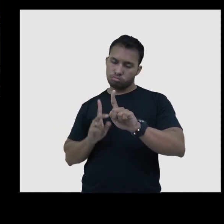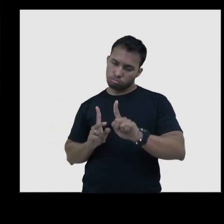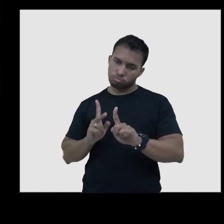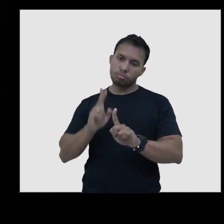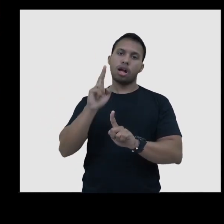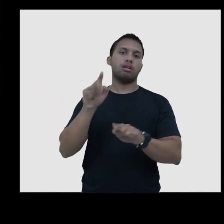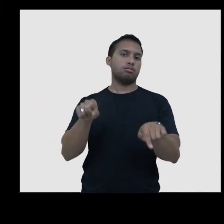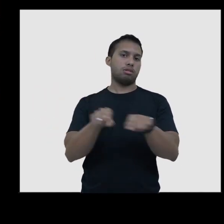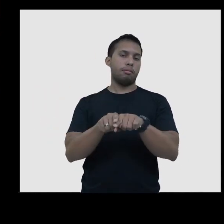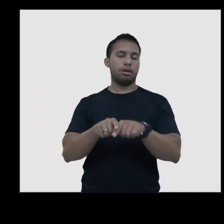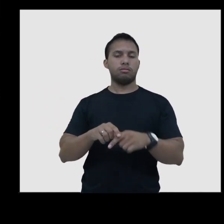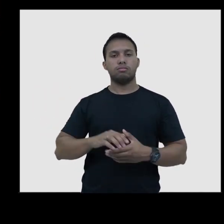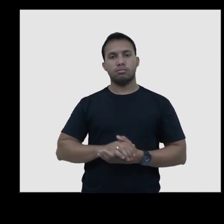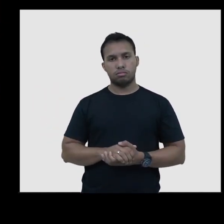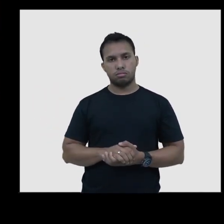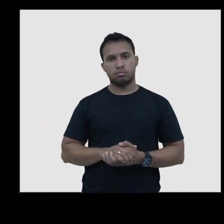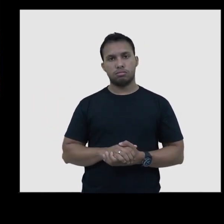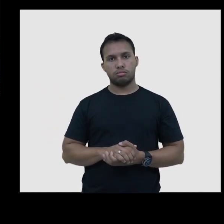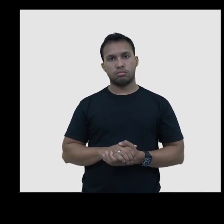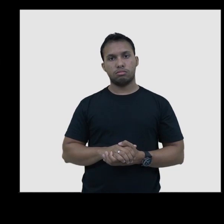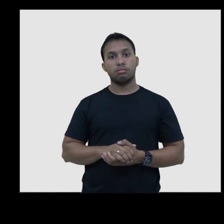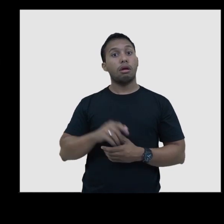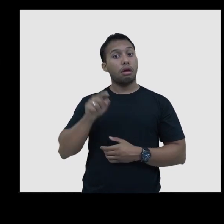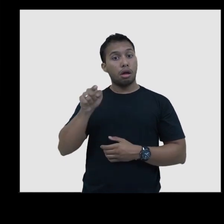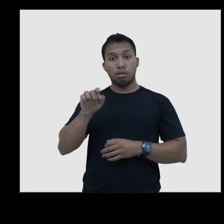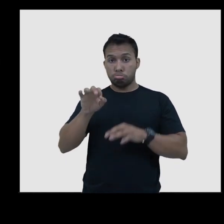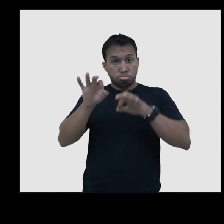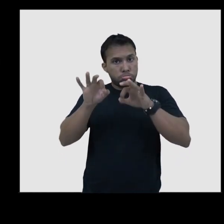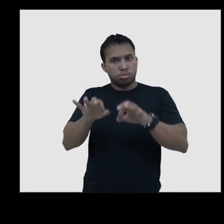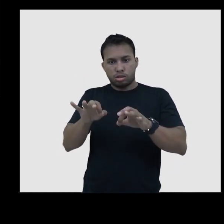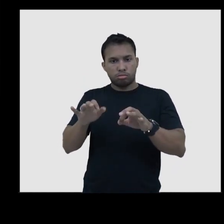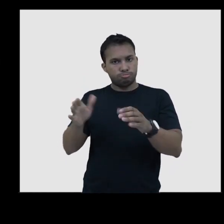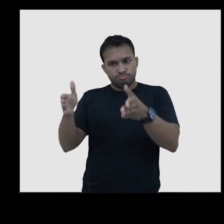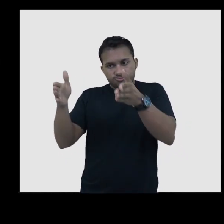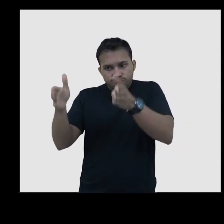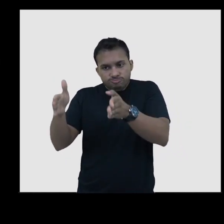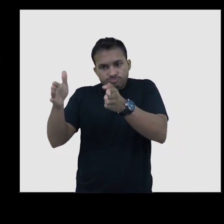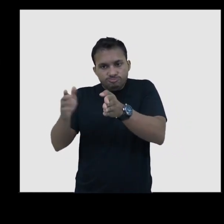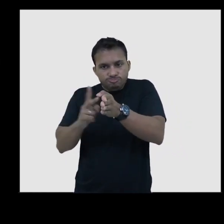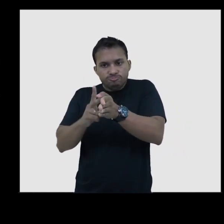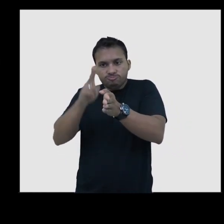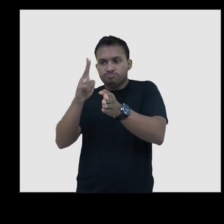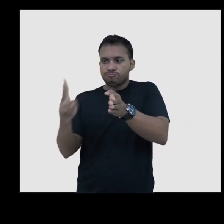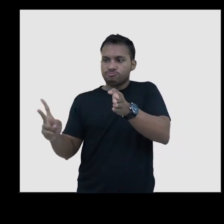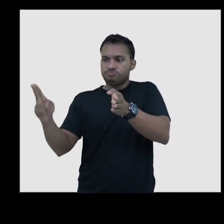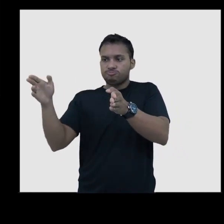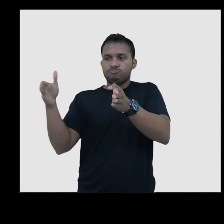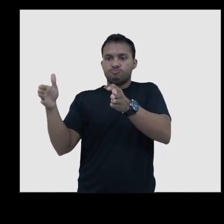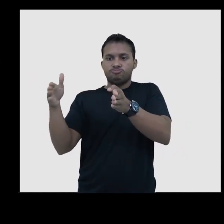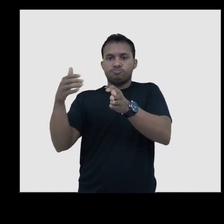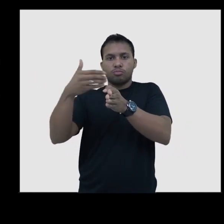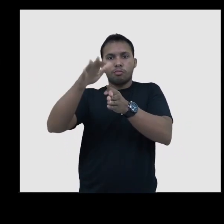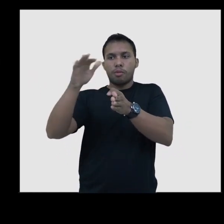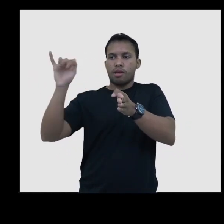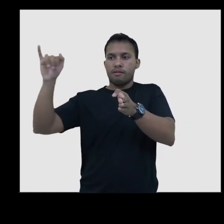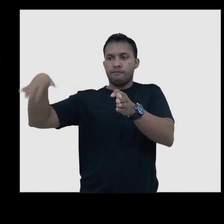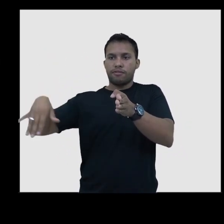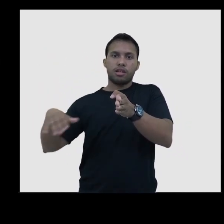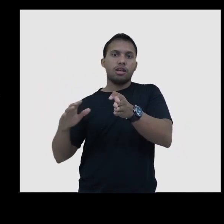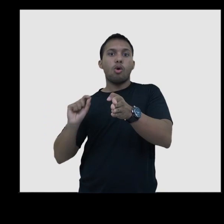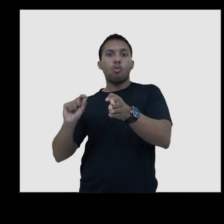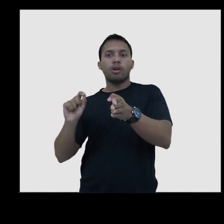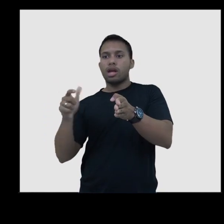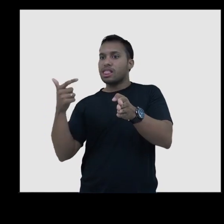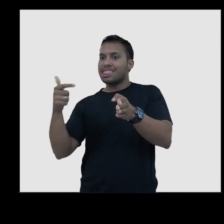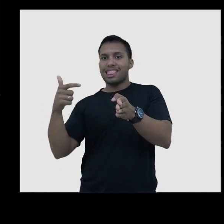também, um corte no vídeo e um corte na camada azul. Pronto. Então aqui eu tenho delimitado, já cortado, um ponto